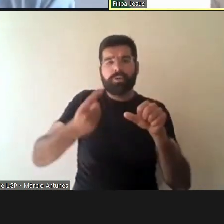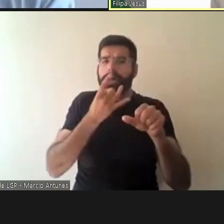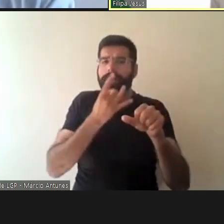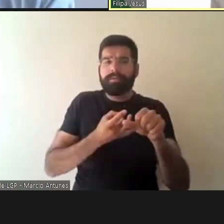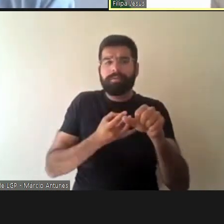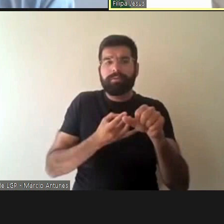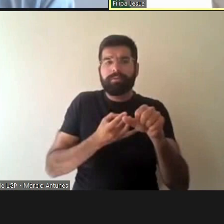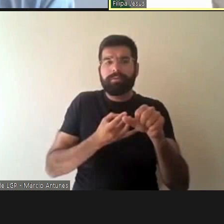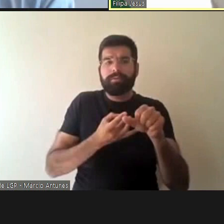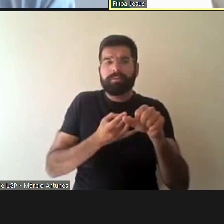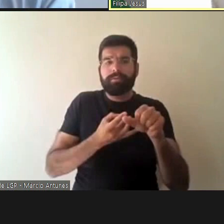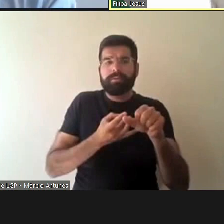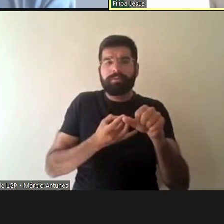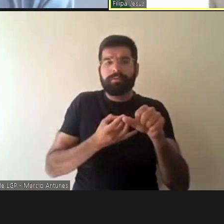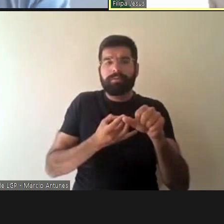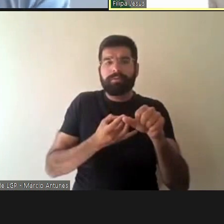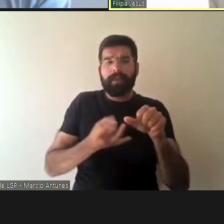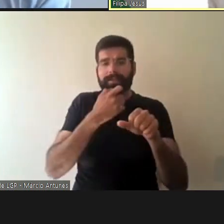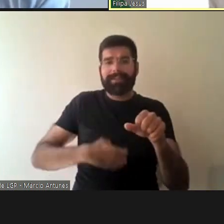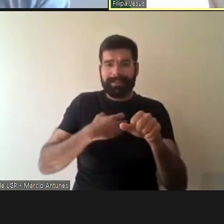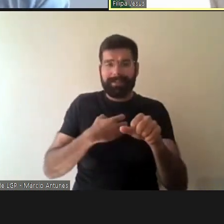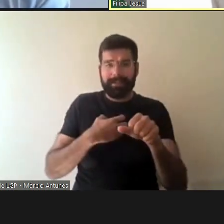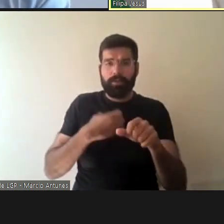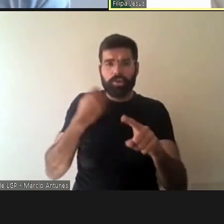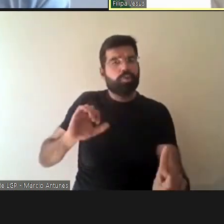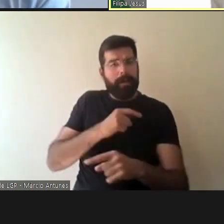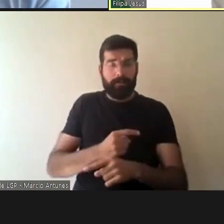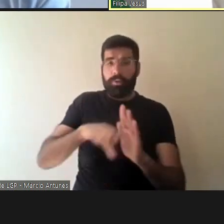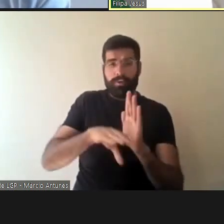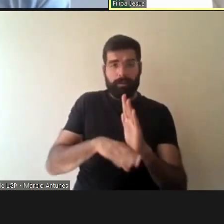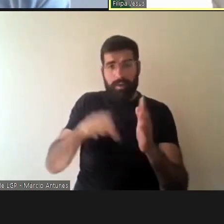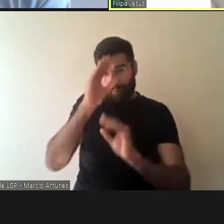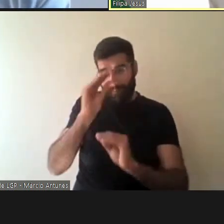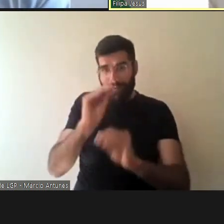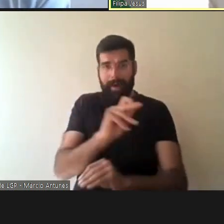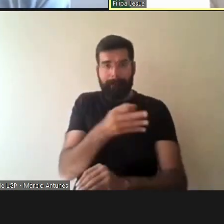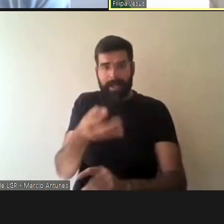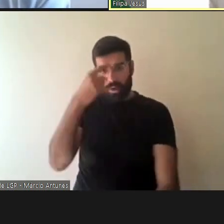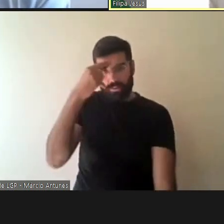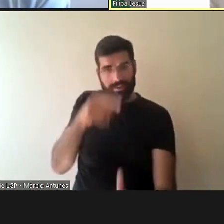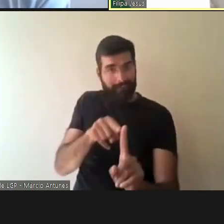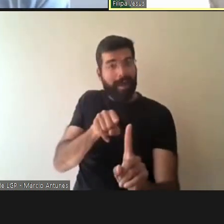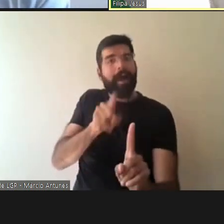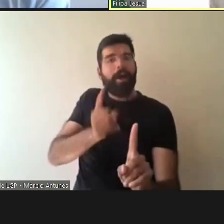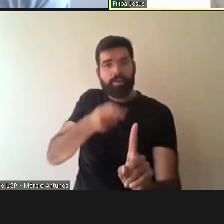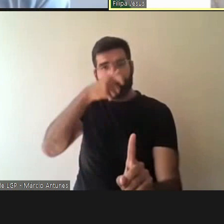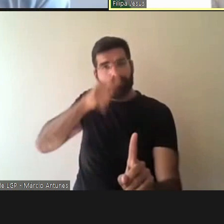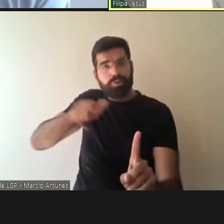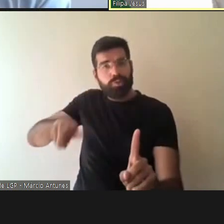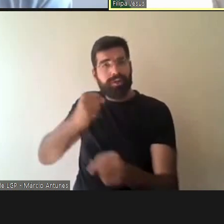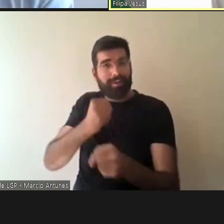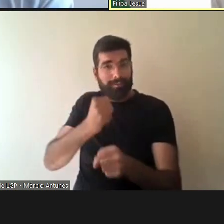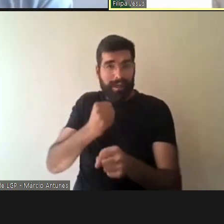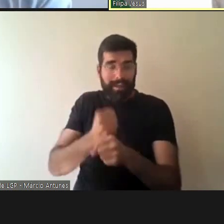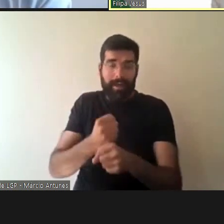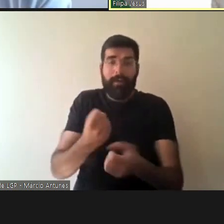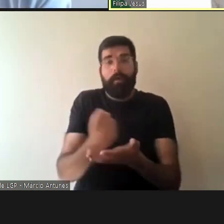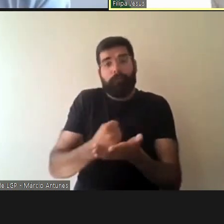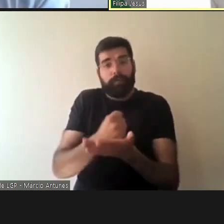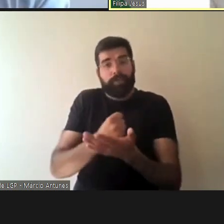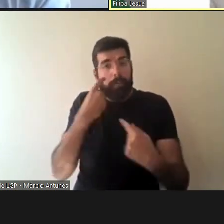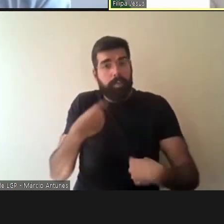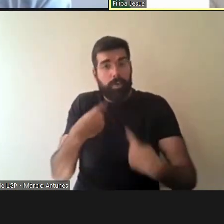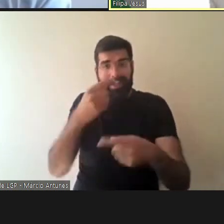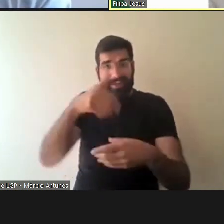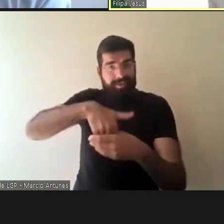a este programa. O programa Qualifica AP destina-se, tal como o nome indica, aos trabalhadores que exercem funções públicas, da administração